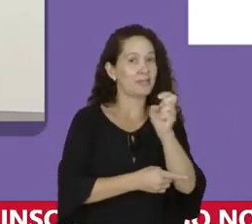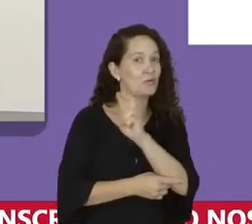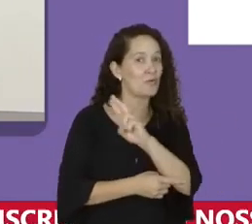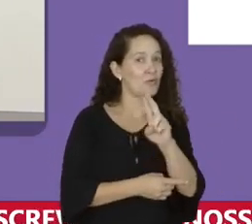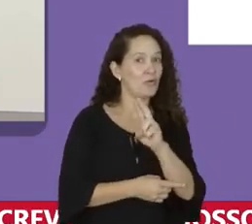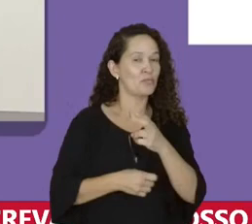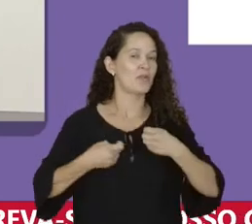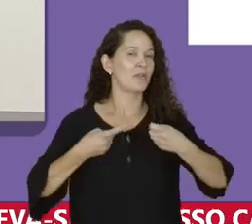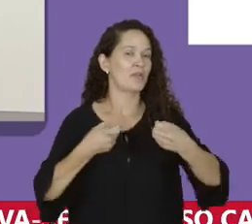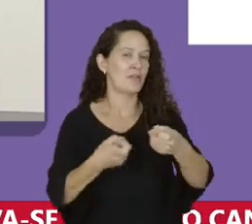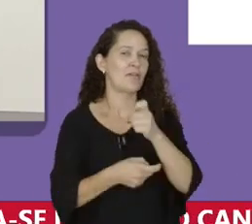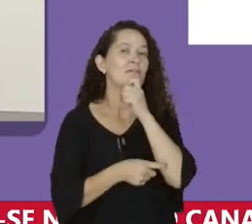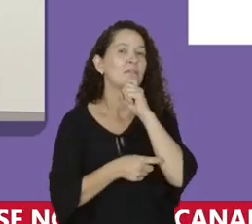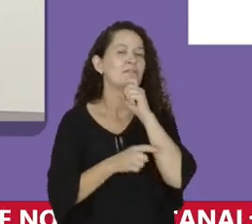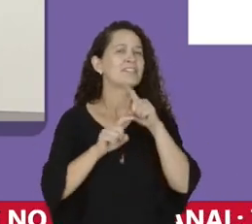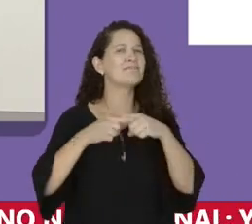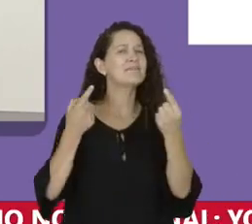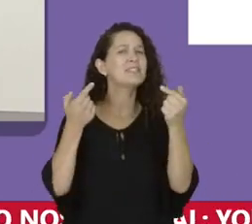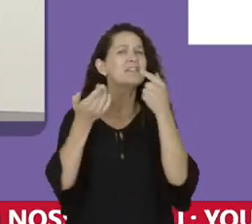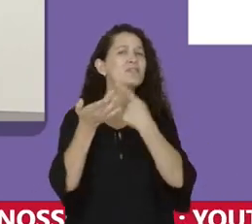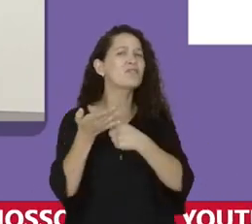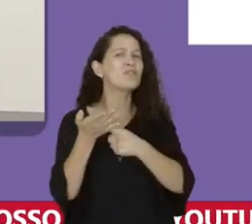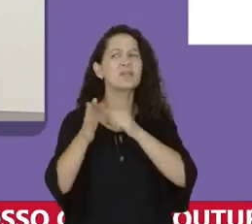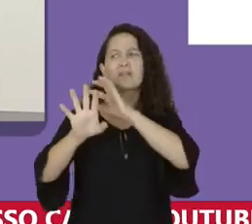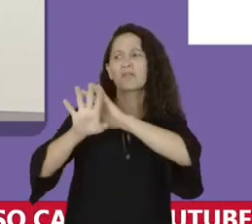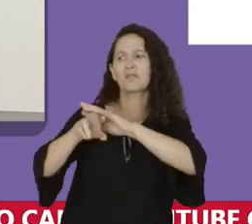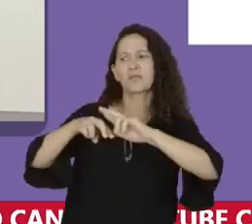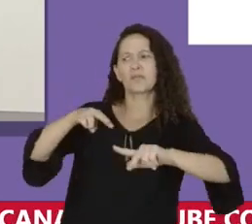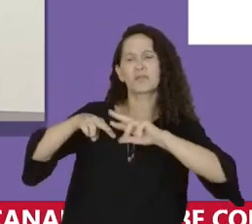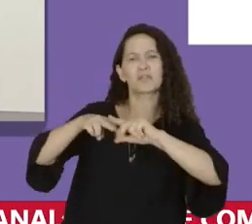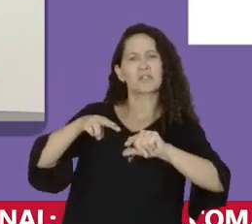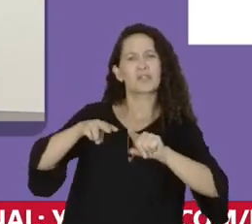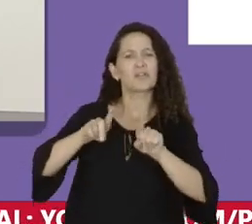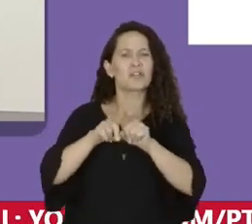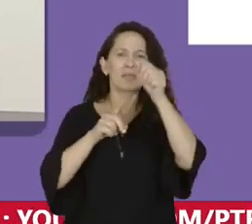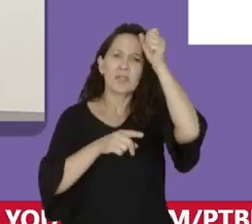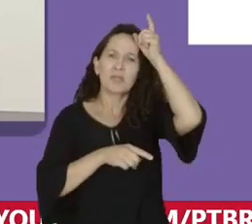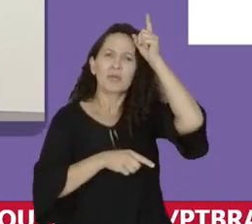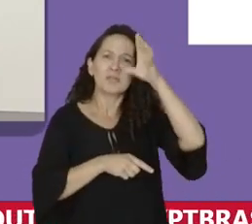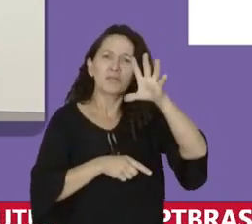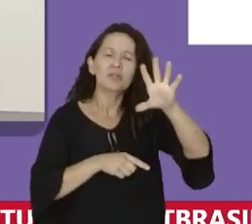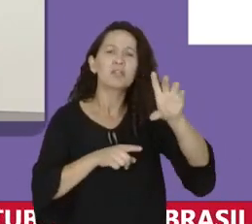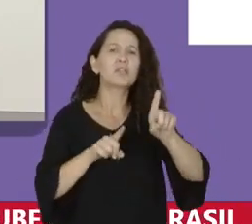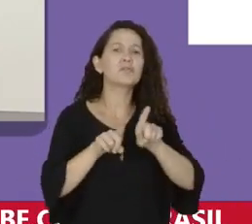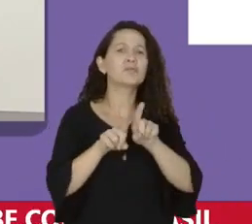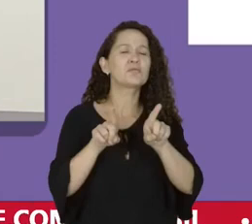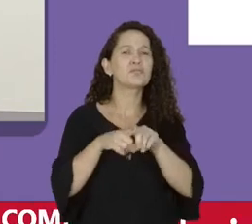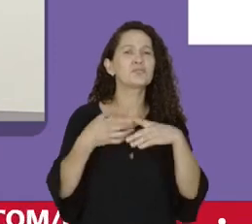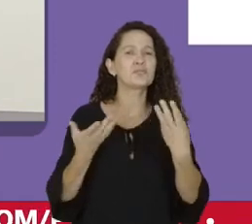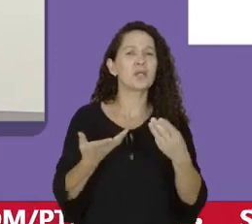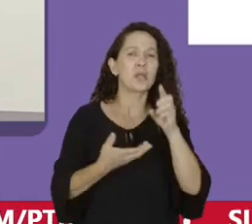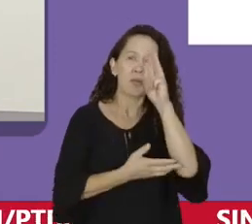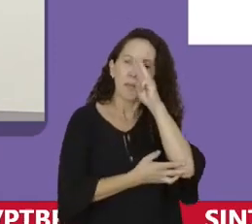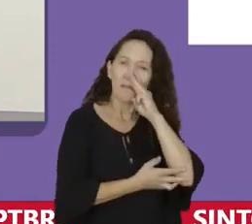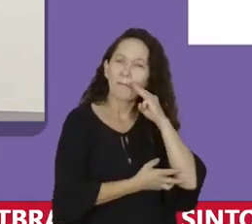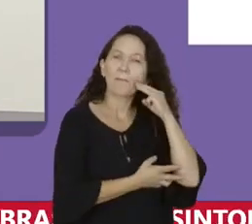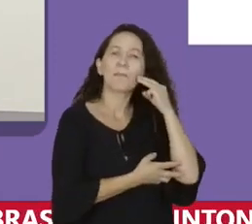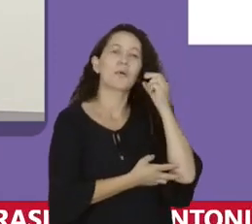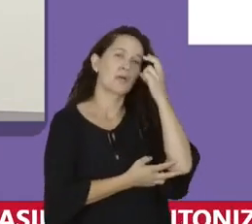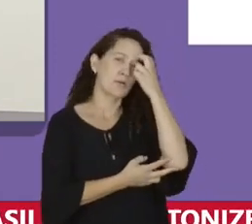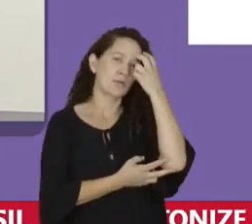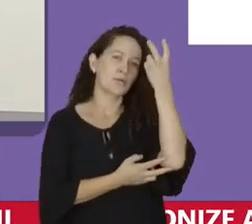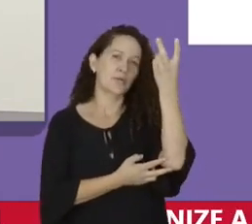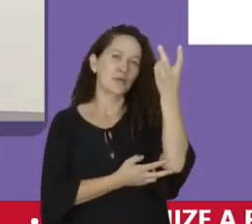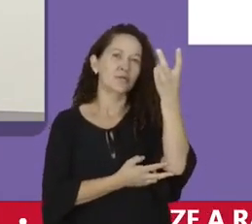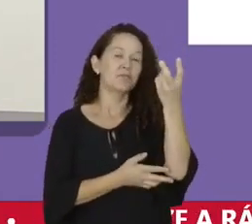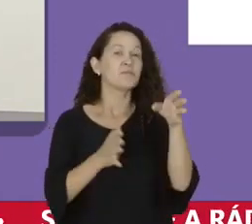mas o que isso tem a ver com a ideologia de gênero, com a doutrina, com o chamado marxismo cultural? Tem muito a